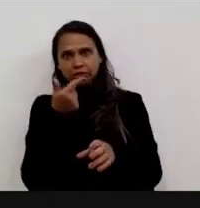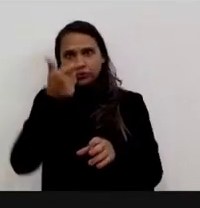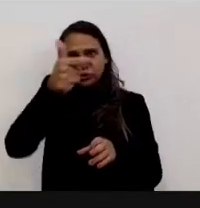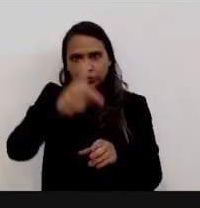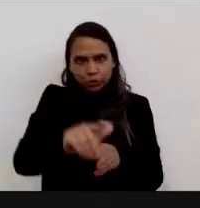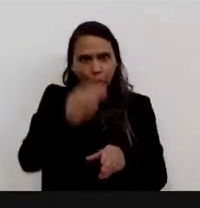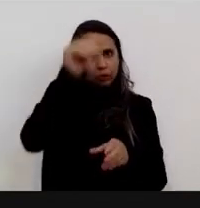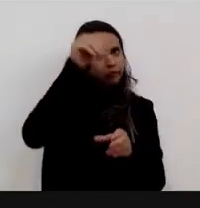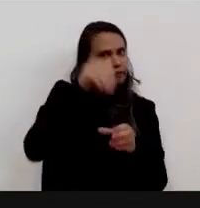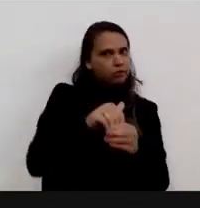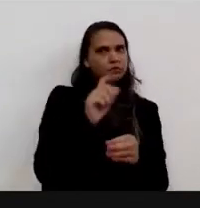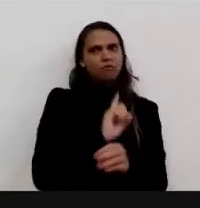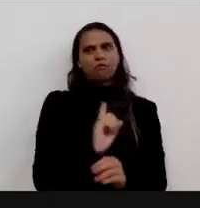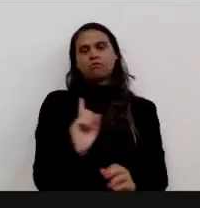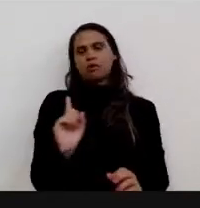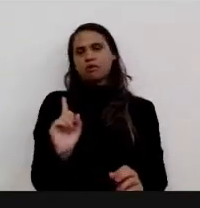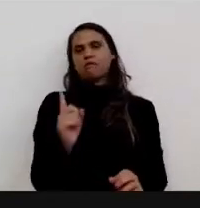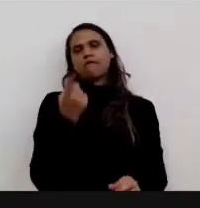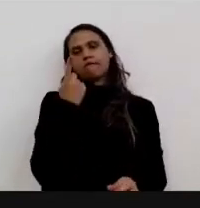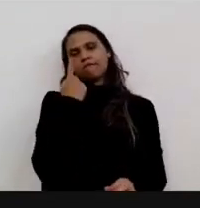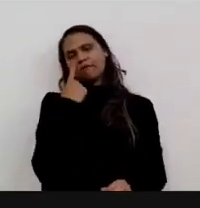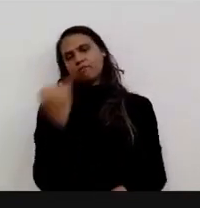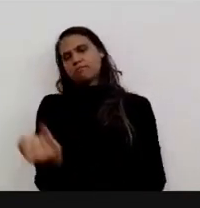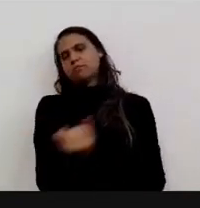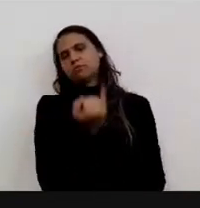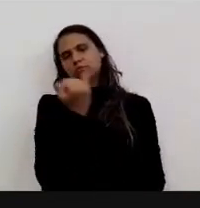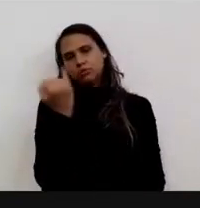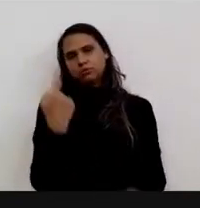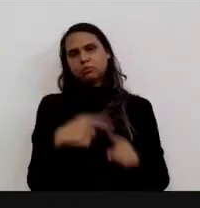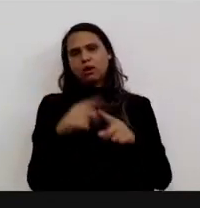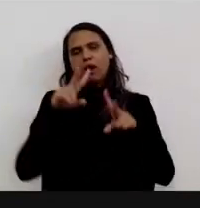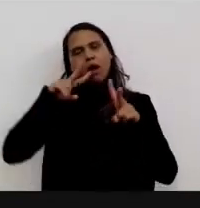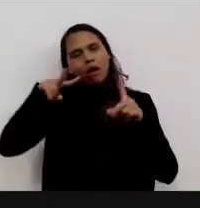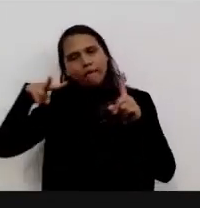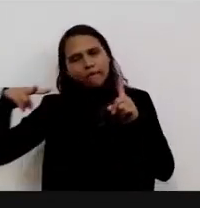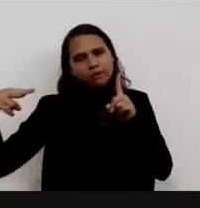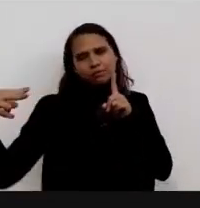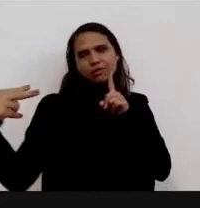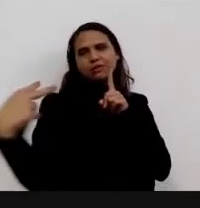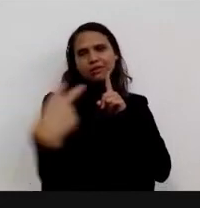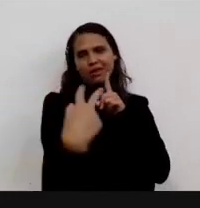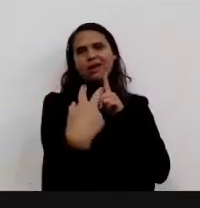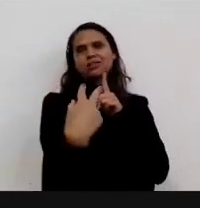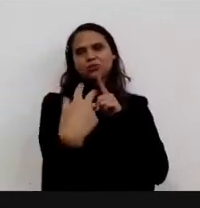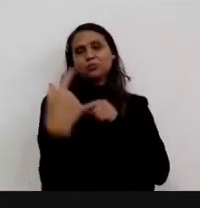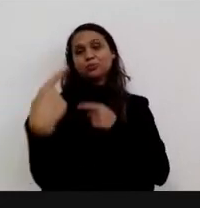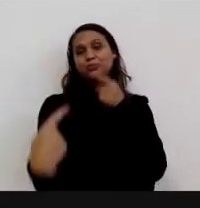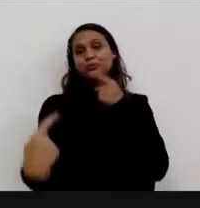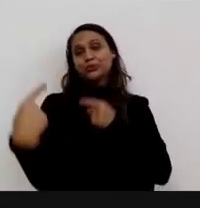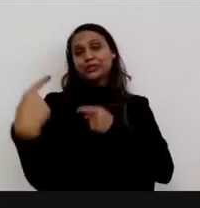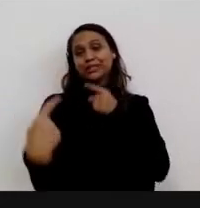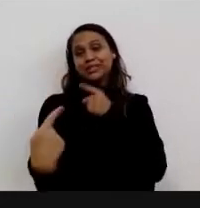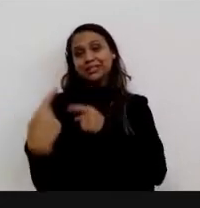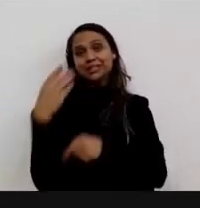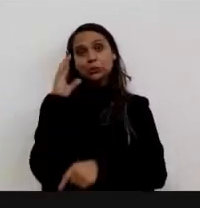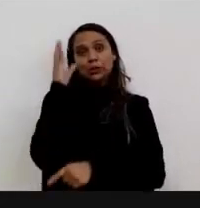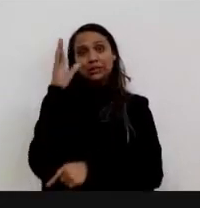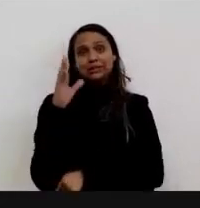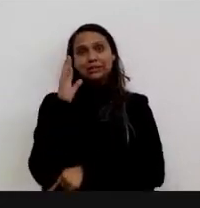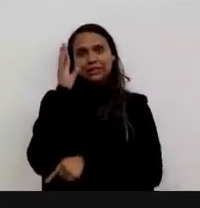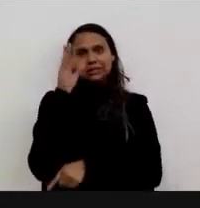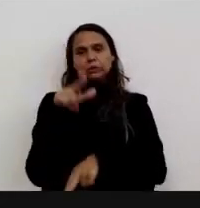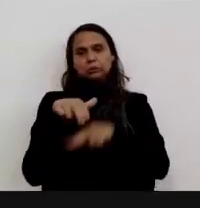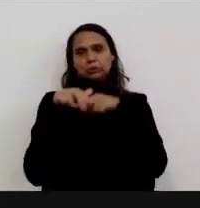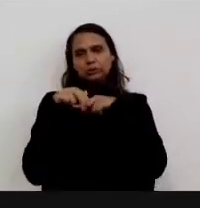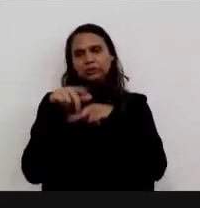A literatura já aponta isso como um fator importante, né, por causa da visibilidade política do candidato, né, ele tem maior visibilidade, né, portanto, o